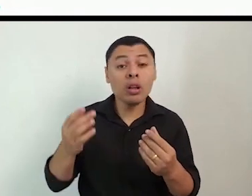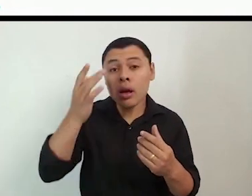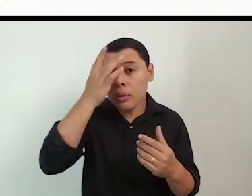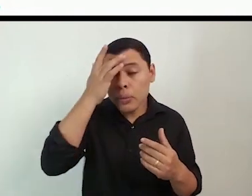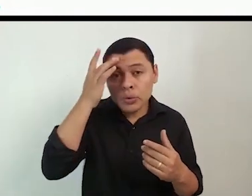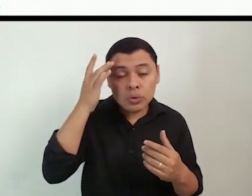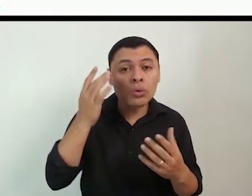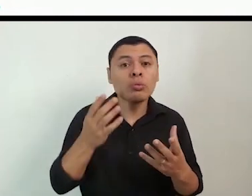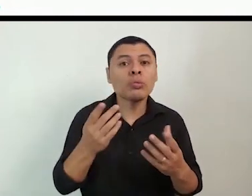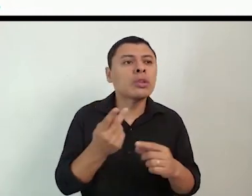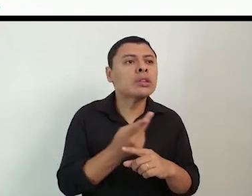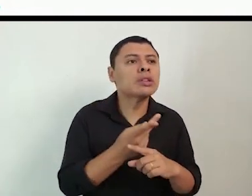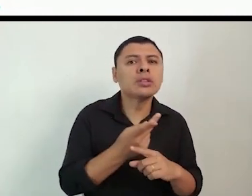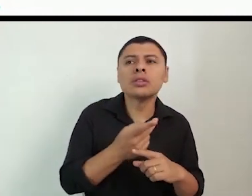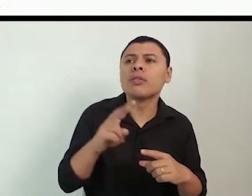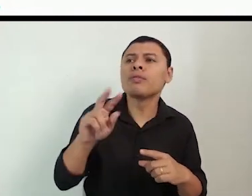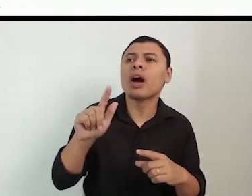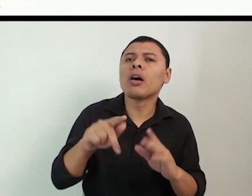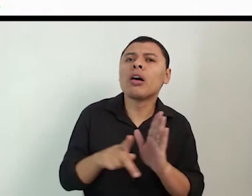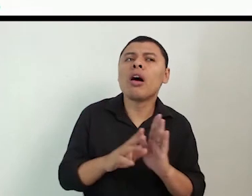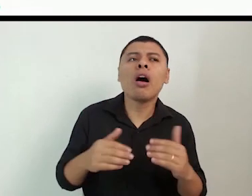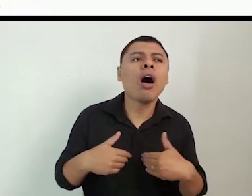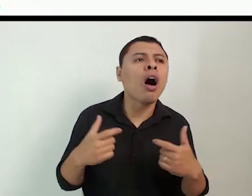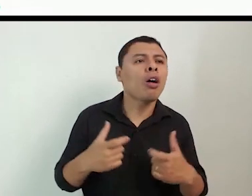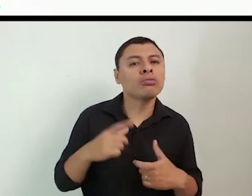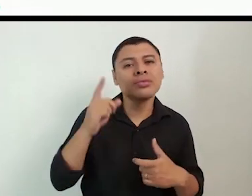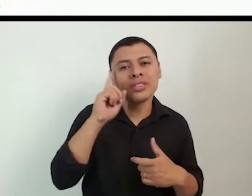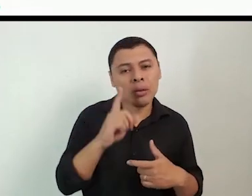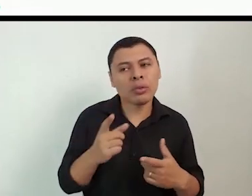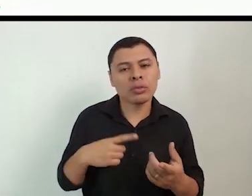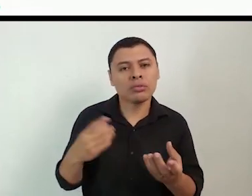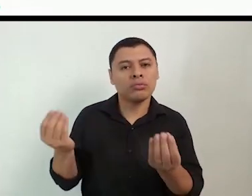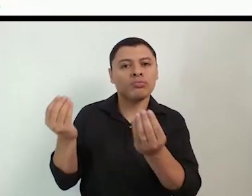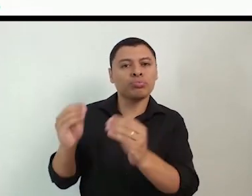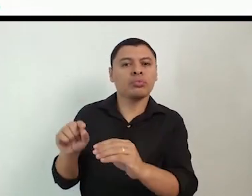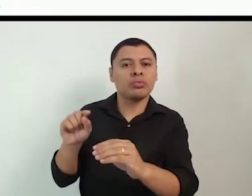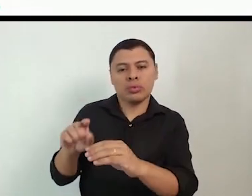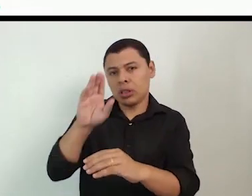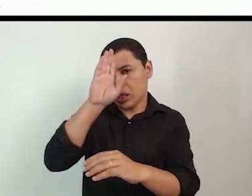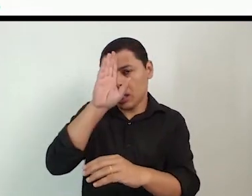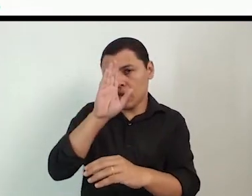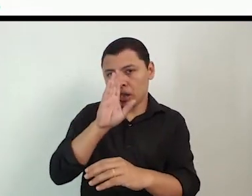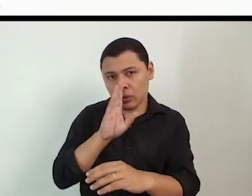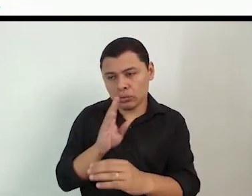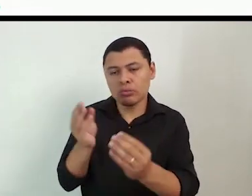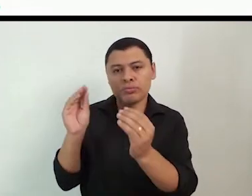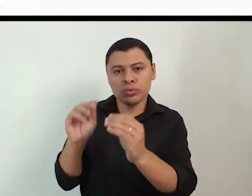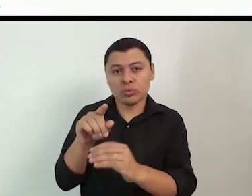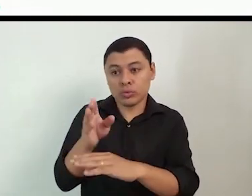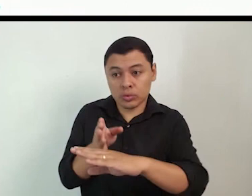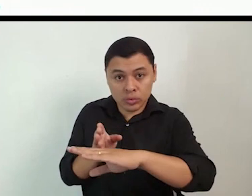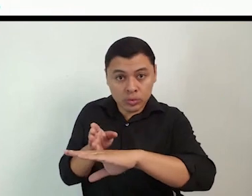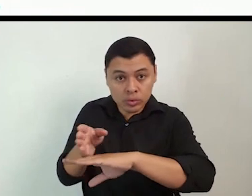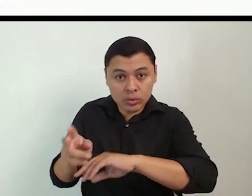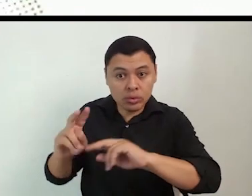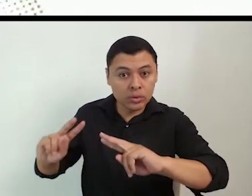onde buscar essas vagas, né? Esse repositório de vagas é totalmente gratuito, então é só você acessar o